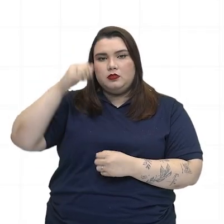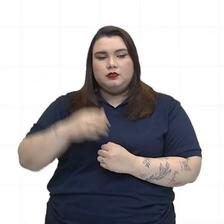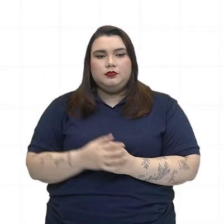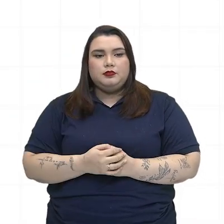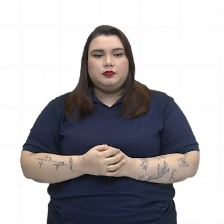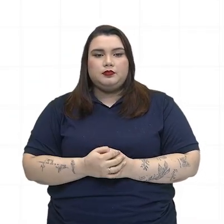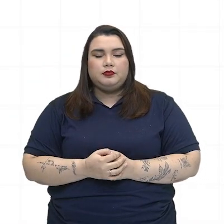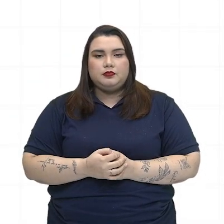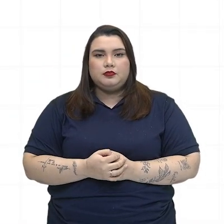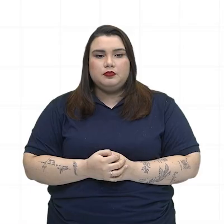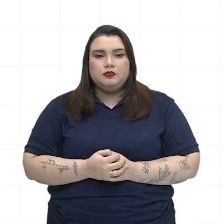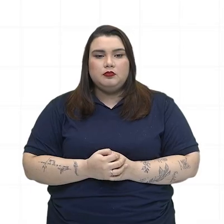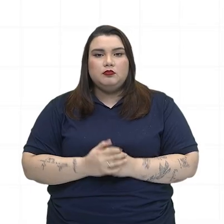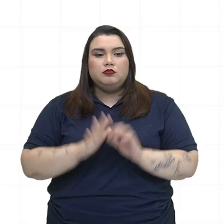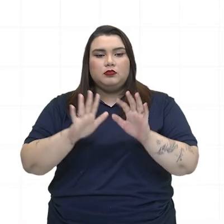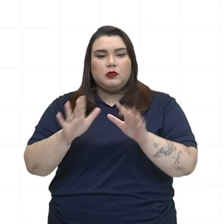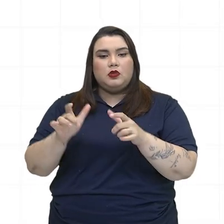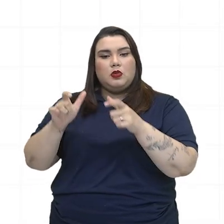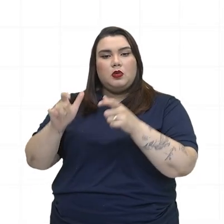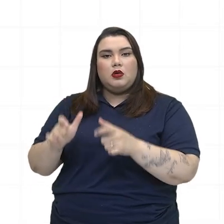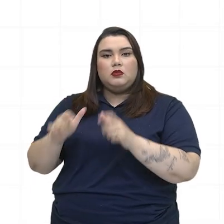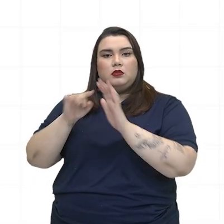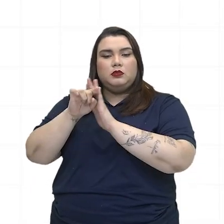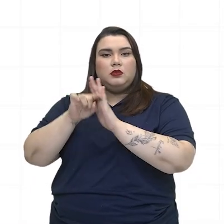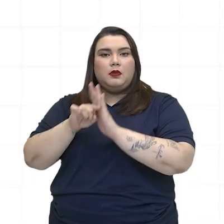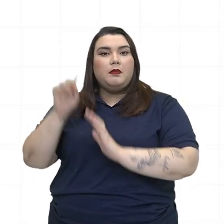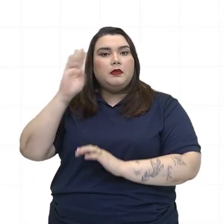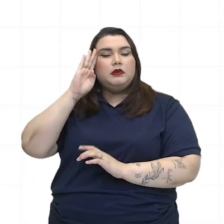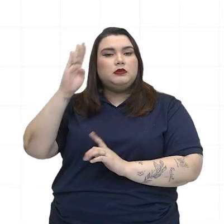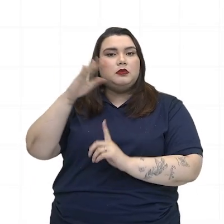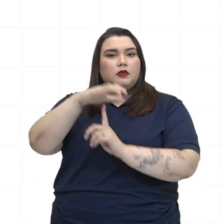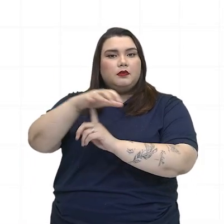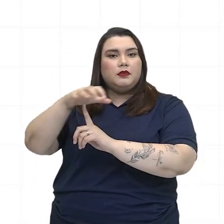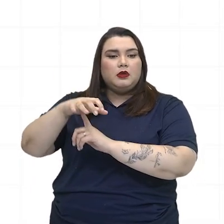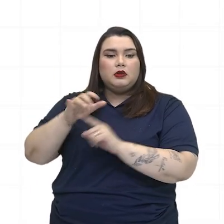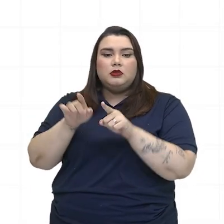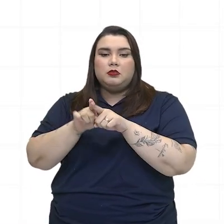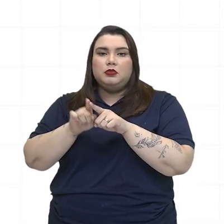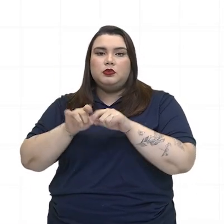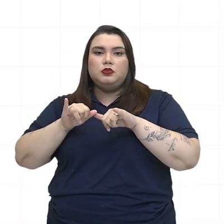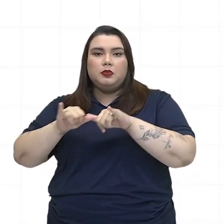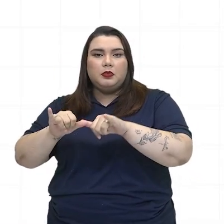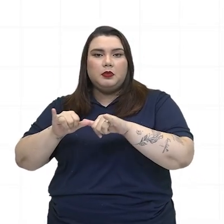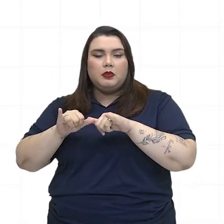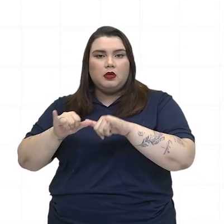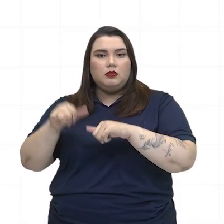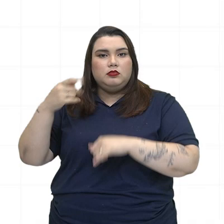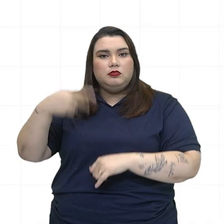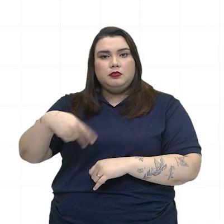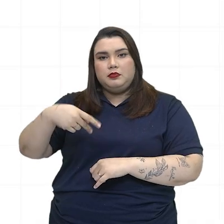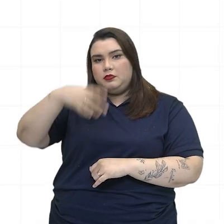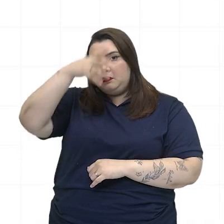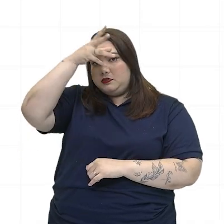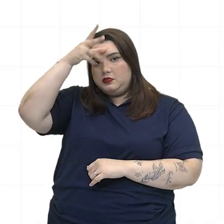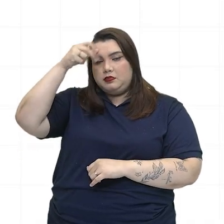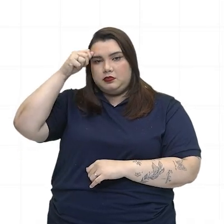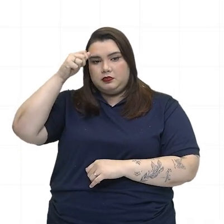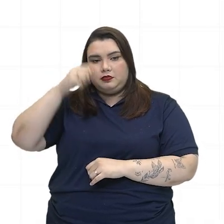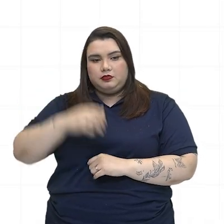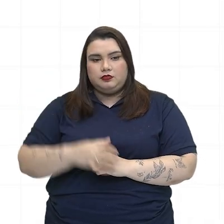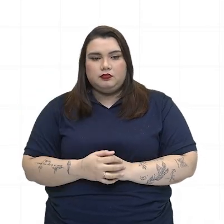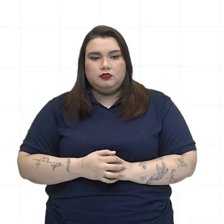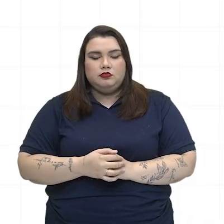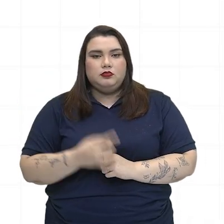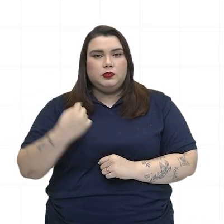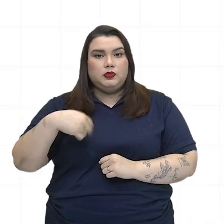né? Local da pesquisa, principais feiras e supermercados de Manaus. Então, olha só, a